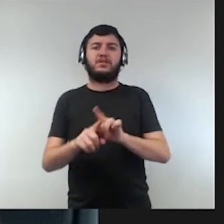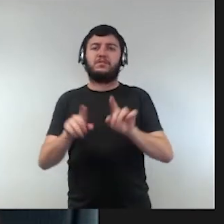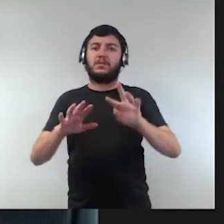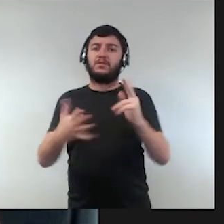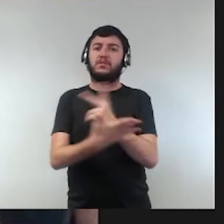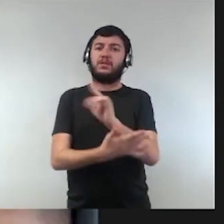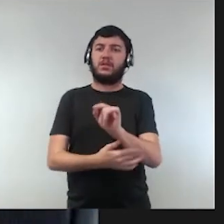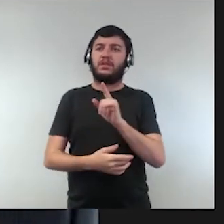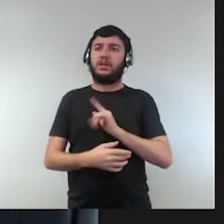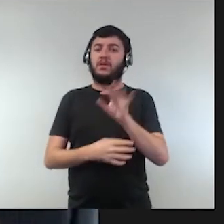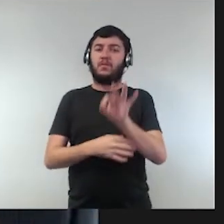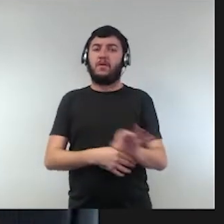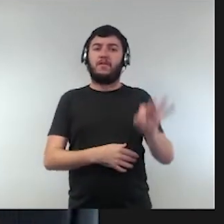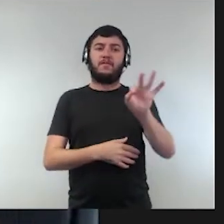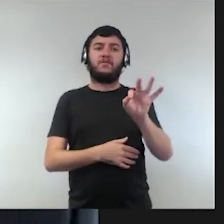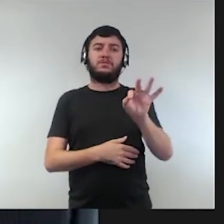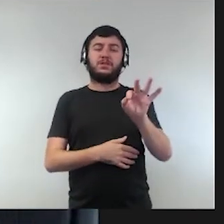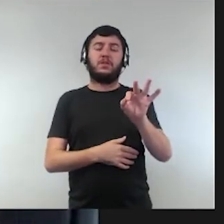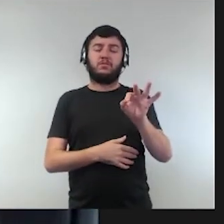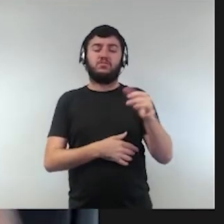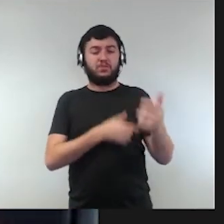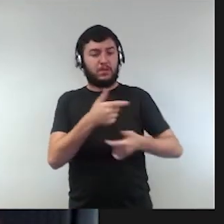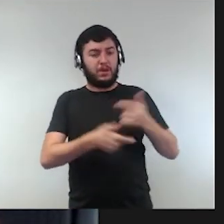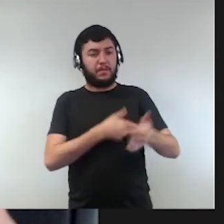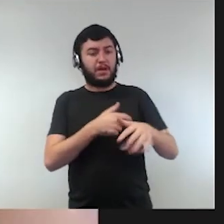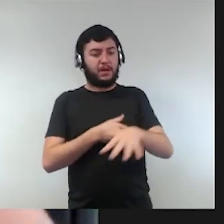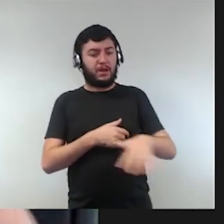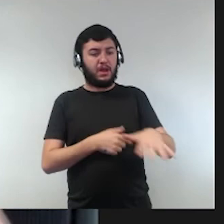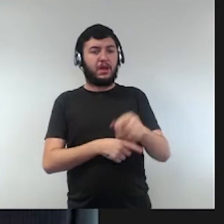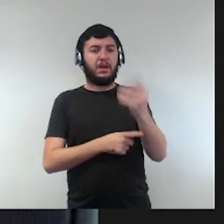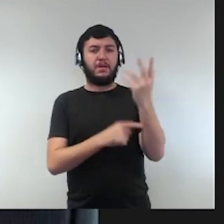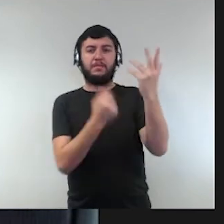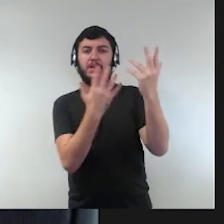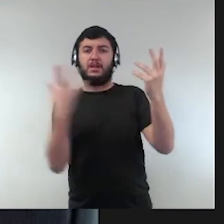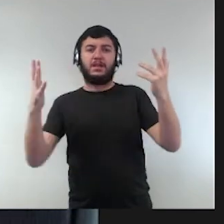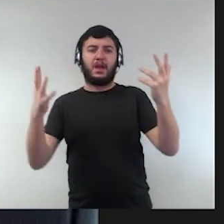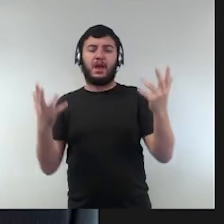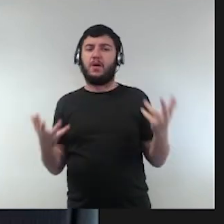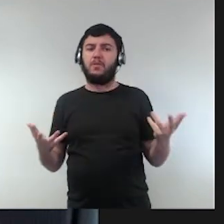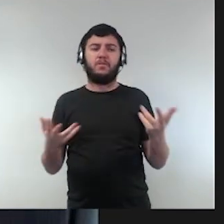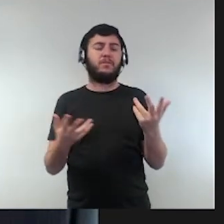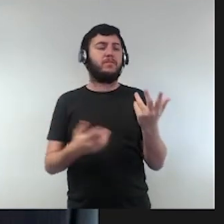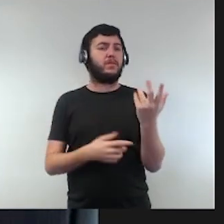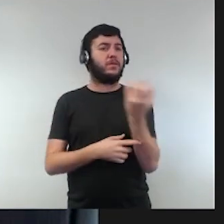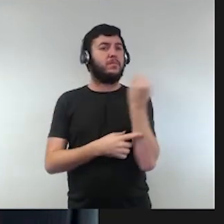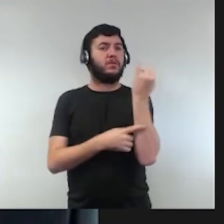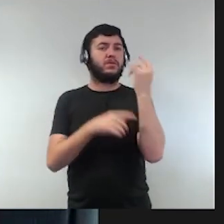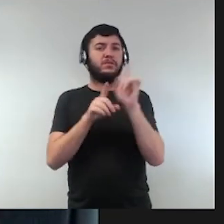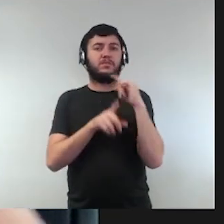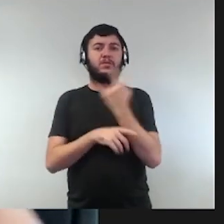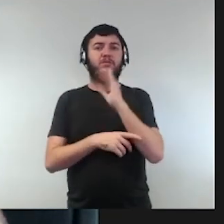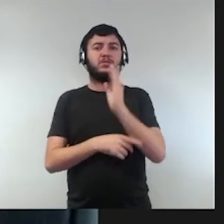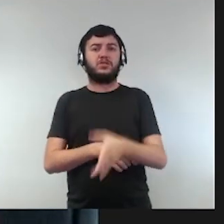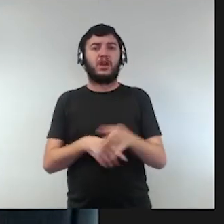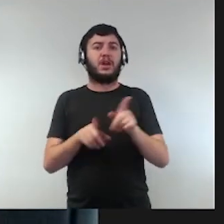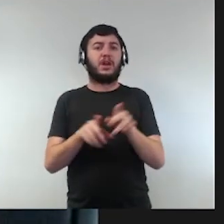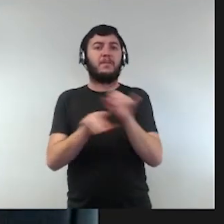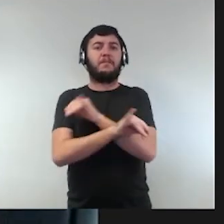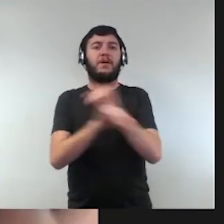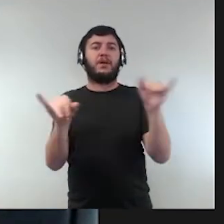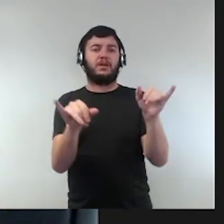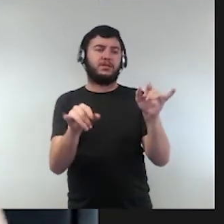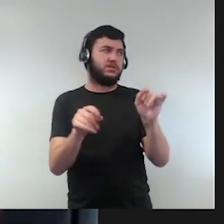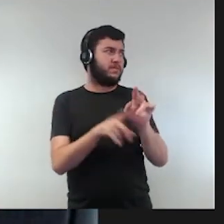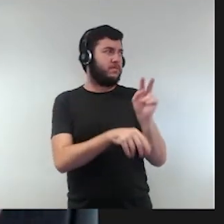função, inclusive, de educação ambiental extrema, tamanha. Nós fazemos, inclusive, campanhas de educação ambiental no Pet Silvestre,